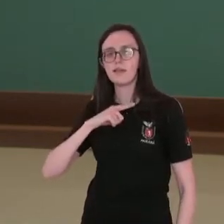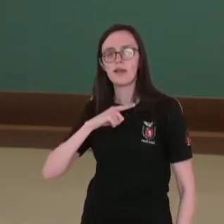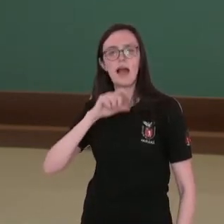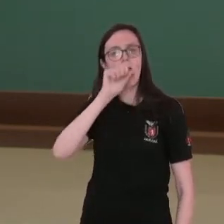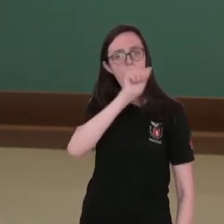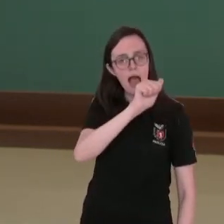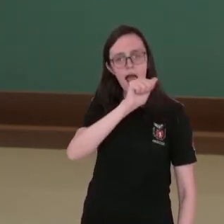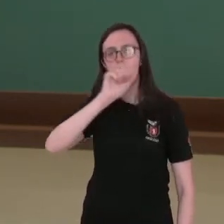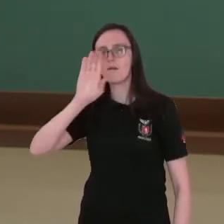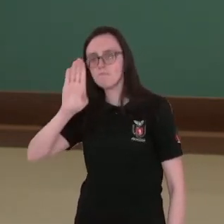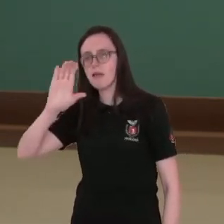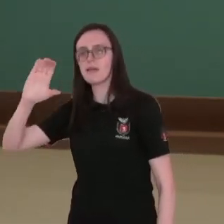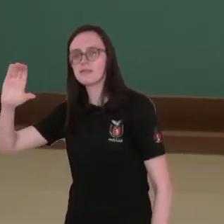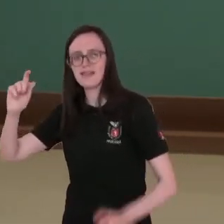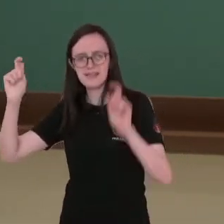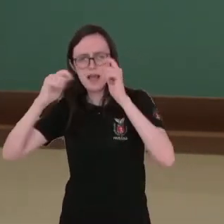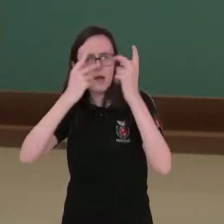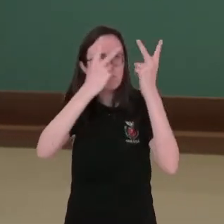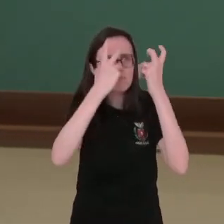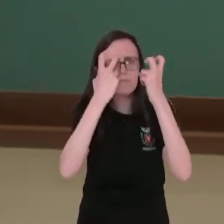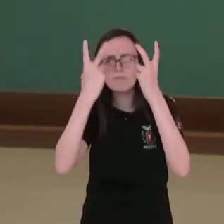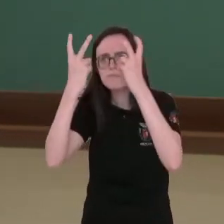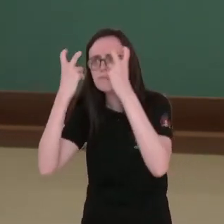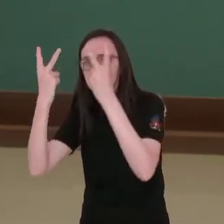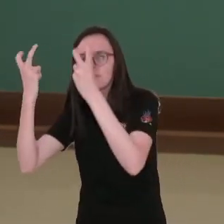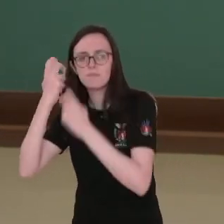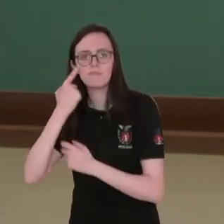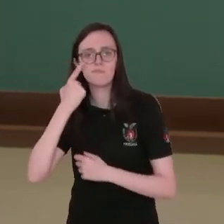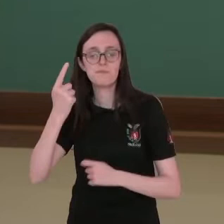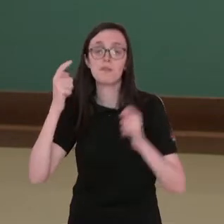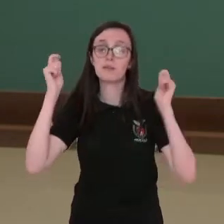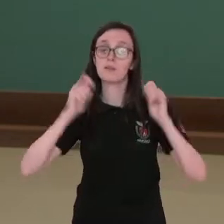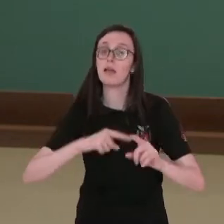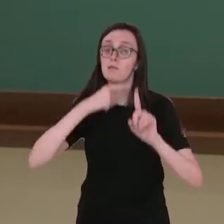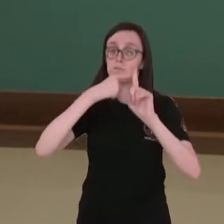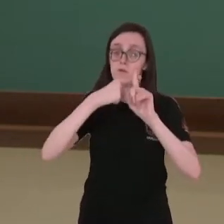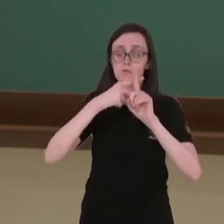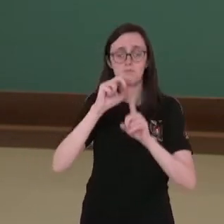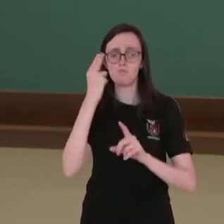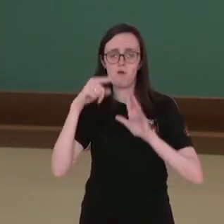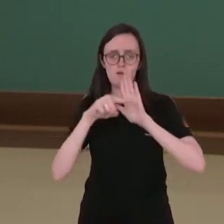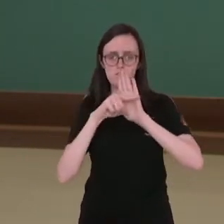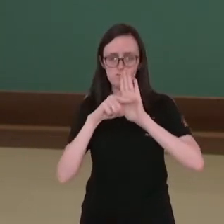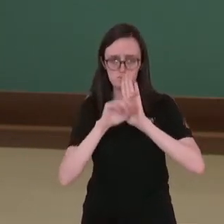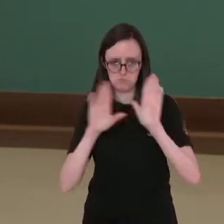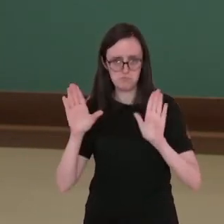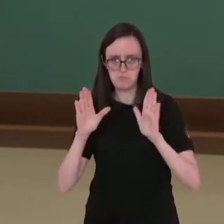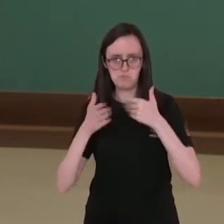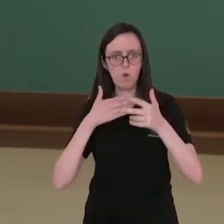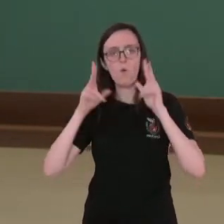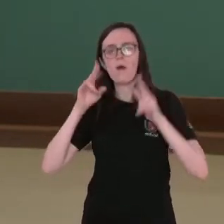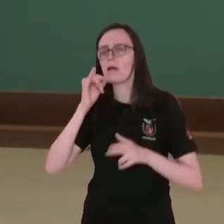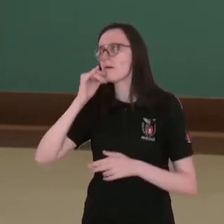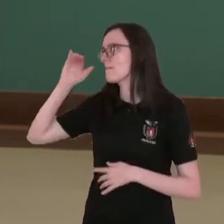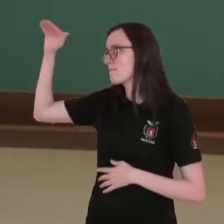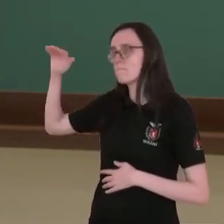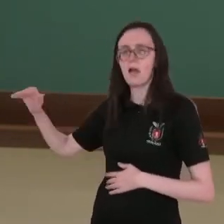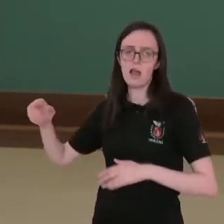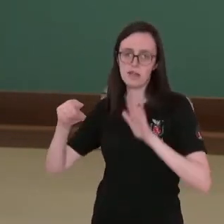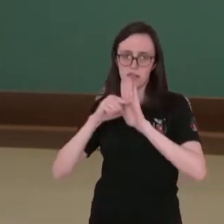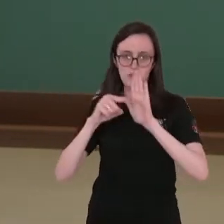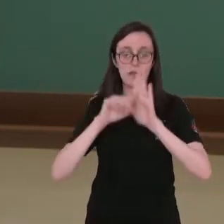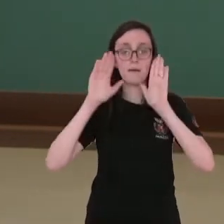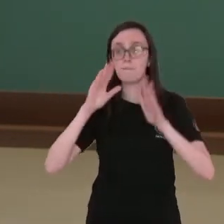o A, o B e o C. Então eles podem ser positivos ou negativos, como é o segundo exemplo. Já